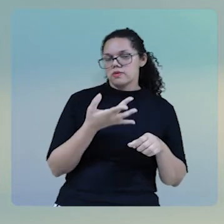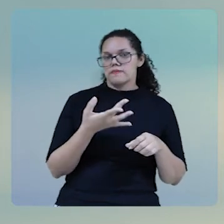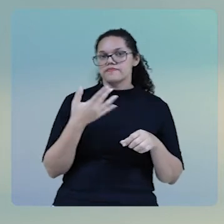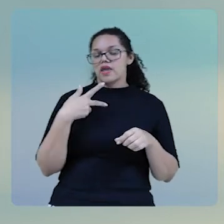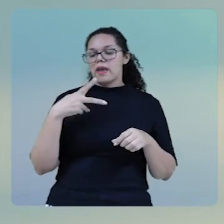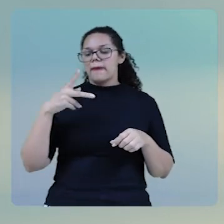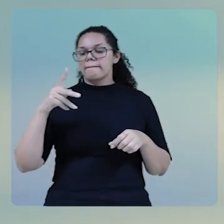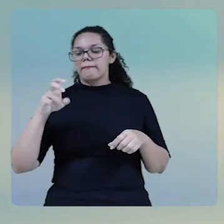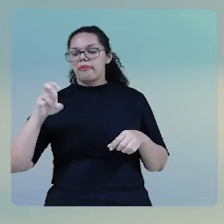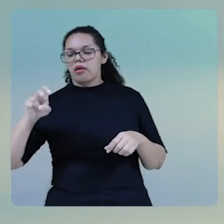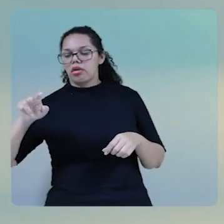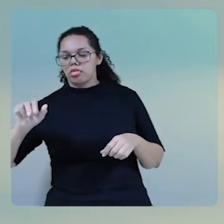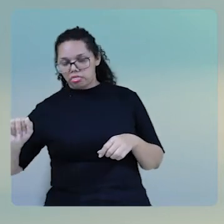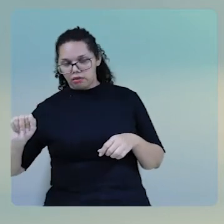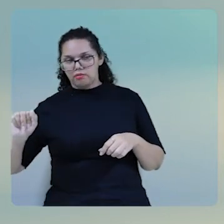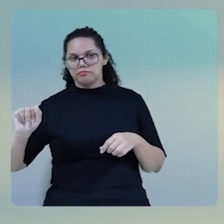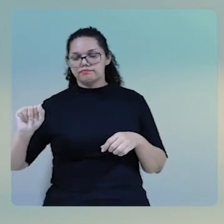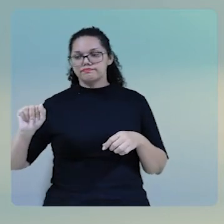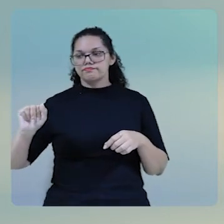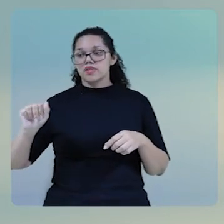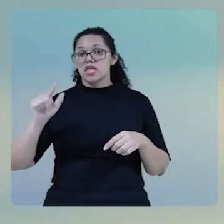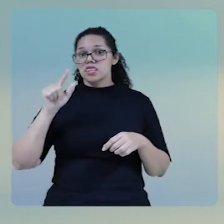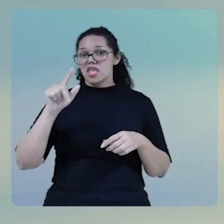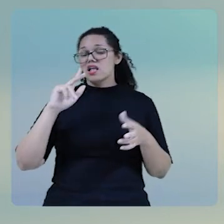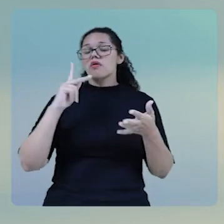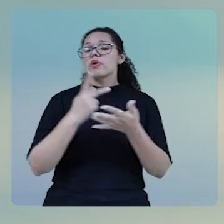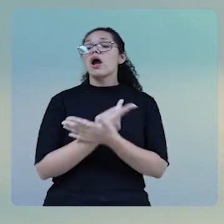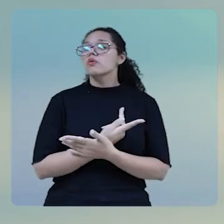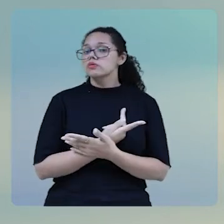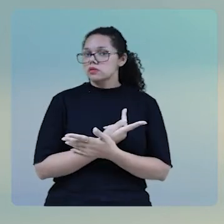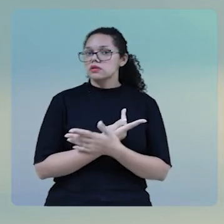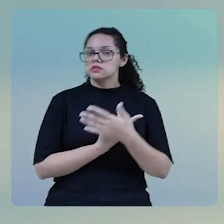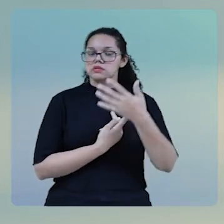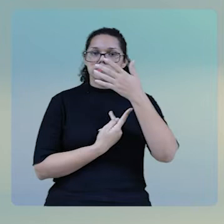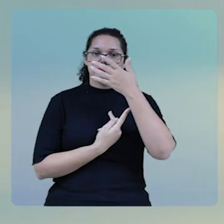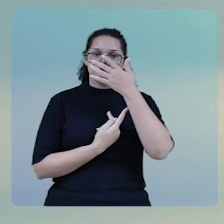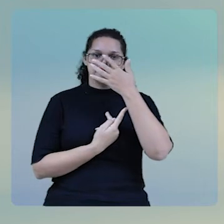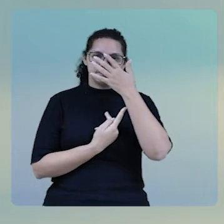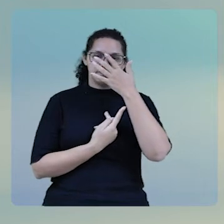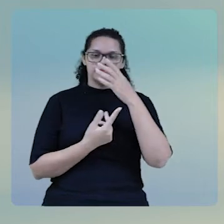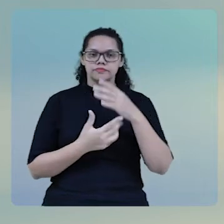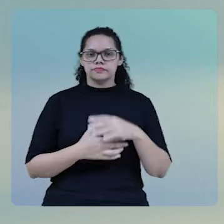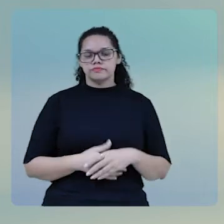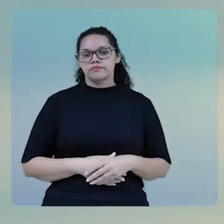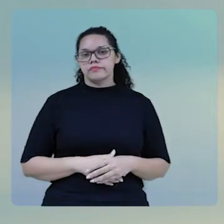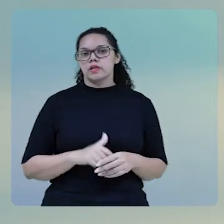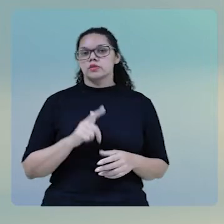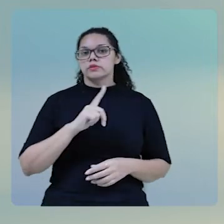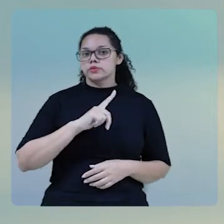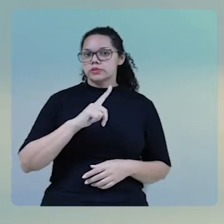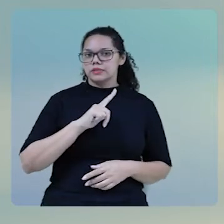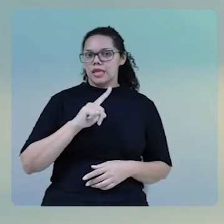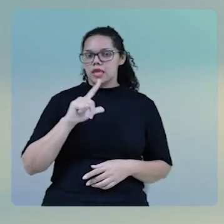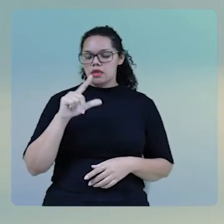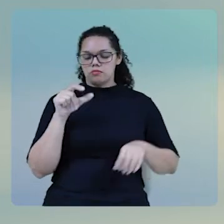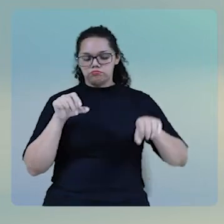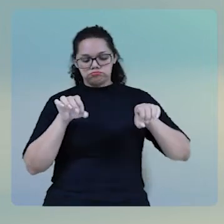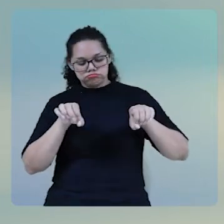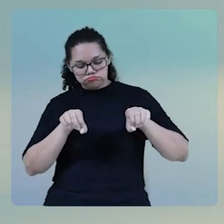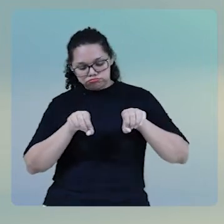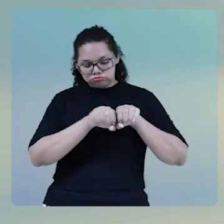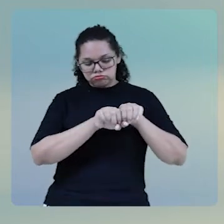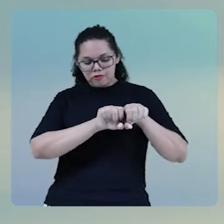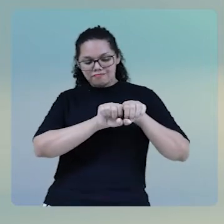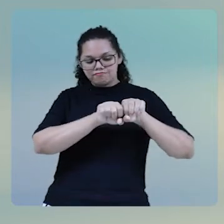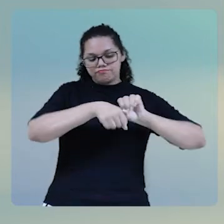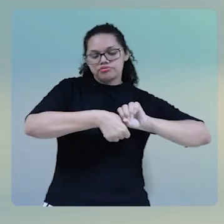e motor. Show de bola. Nessa situação, o que a gente tem? Nessa situação, a gente tem que o motor ele vai ser